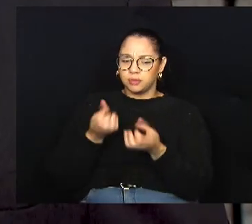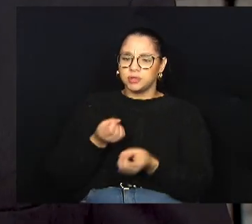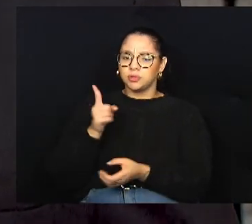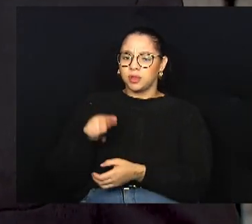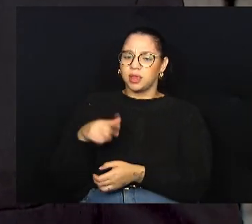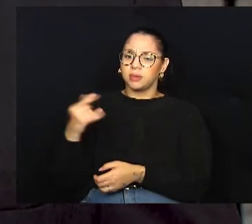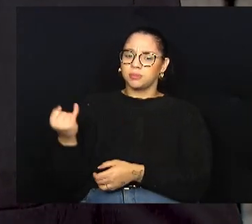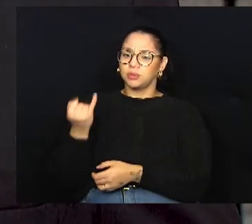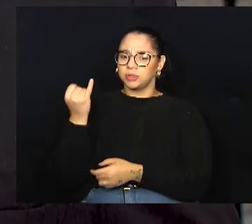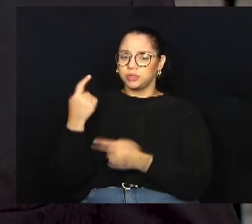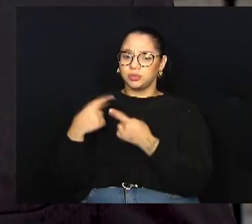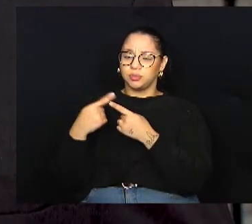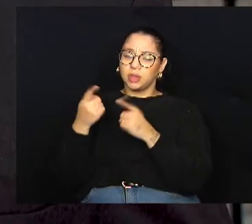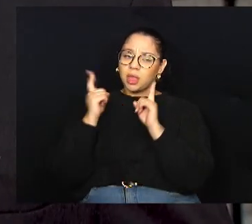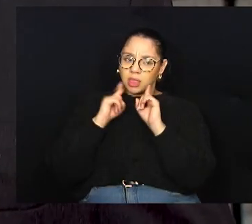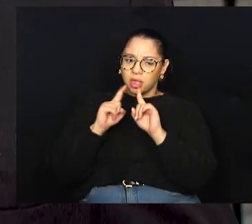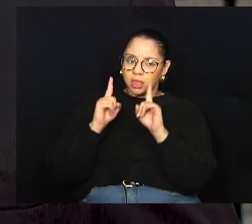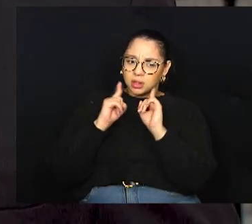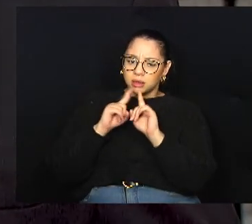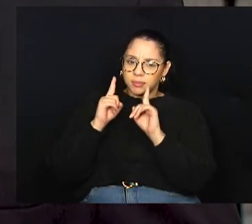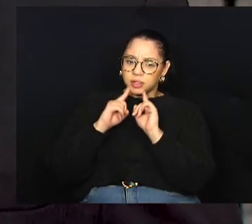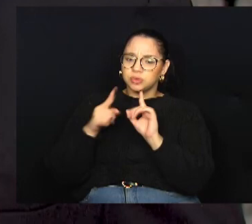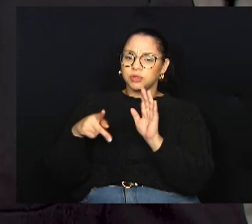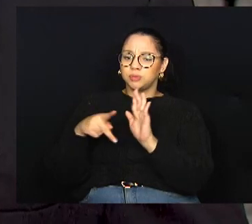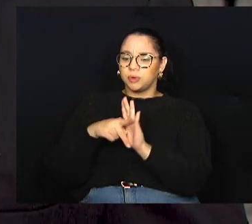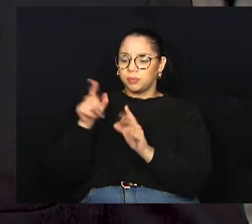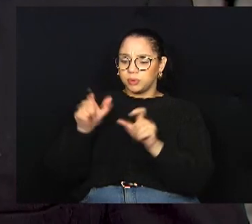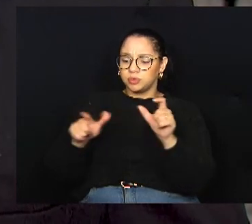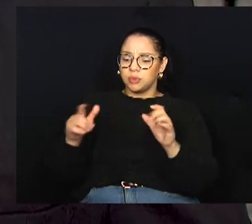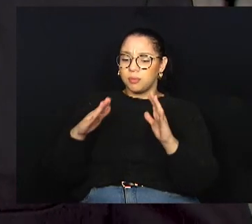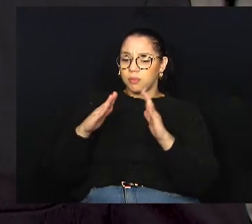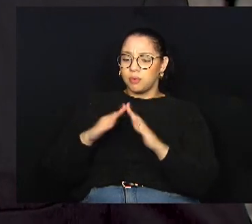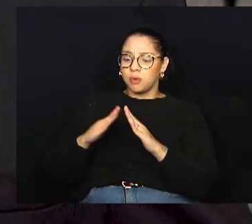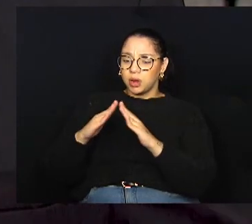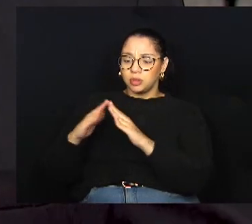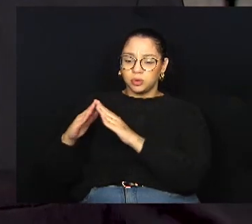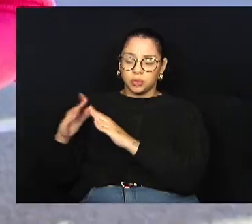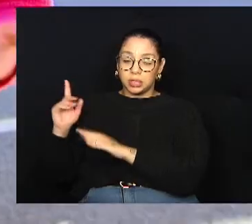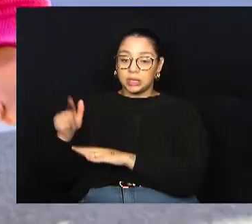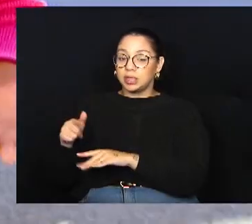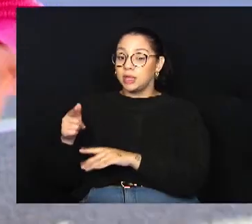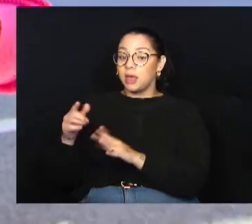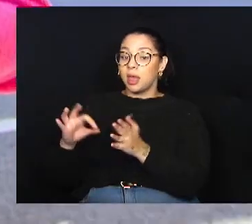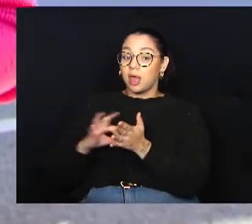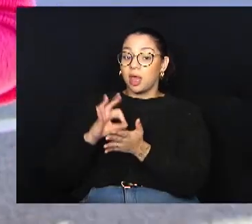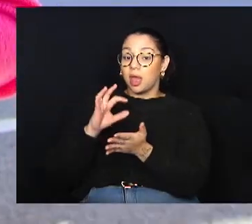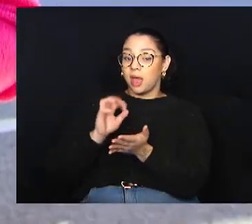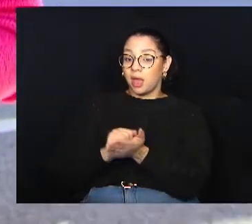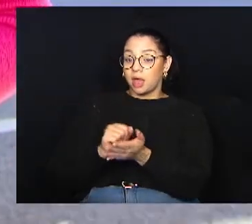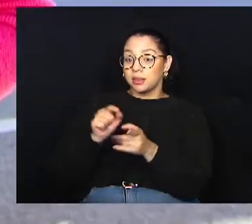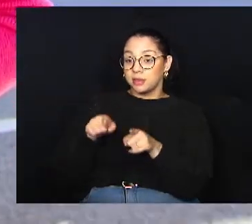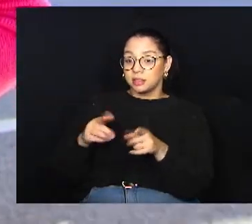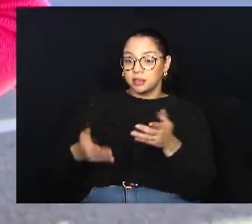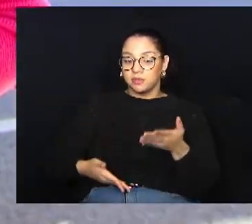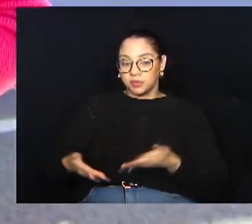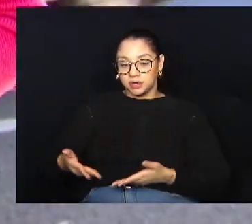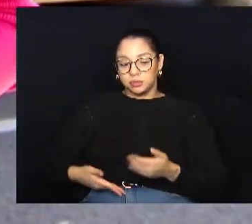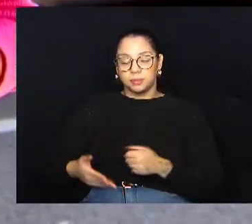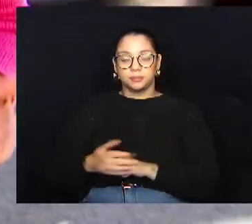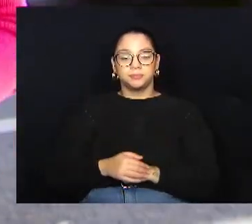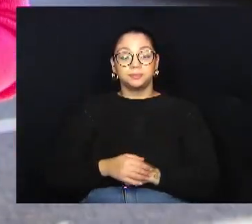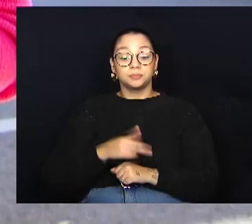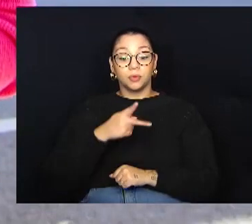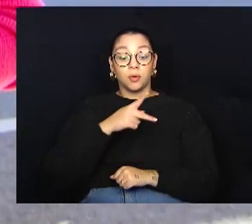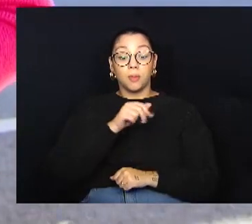temos recebido reclamações dos munícipes no agendamento desse serviço. O PAI é um serviço de transporte